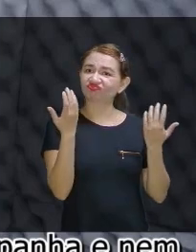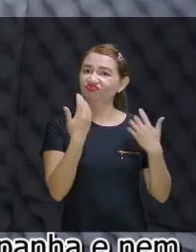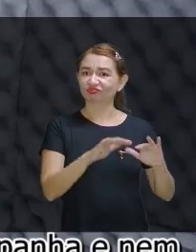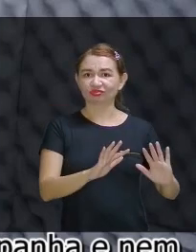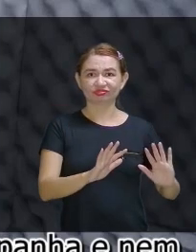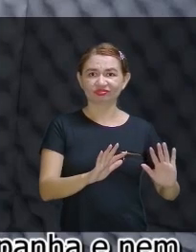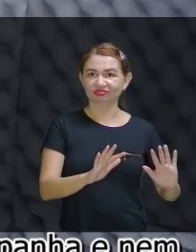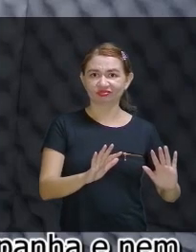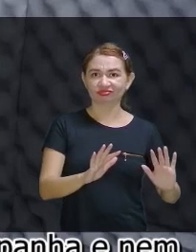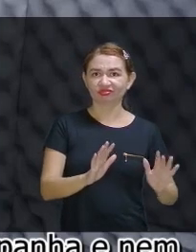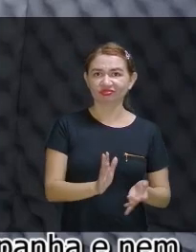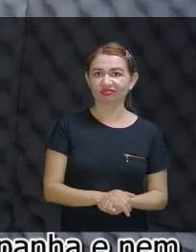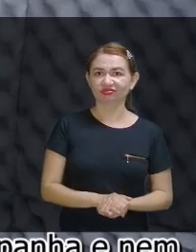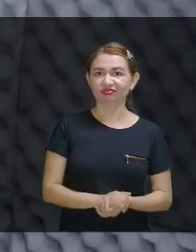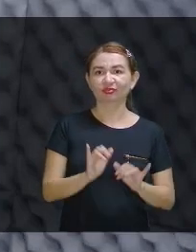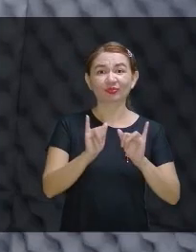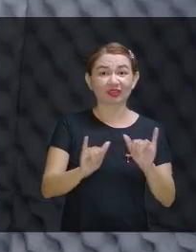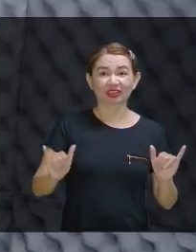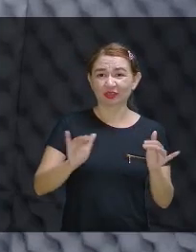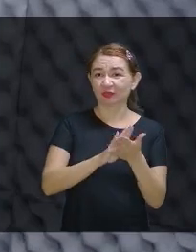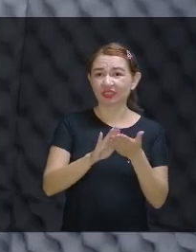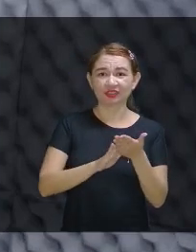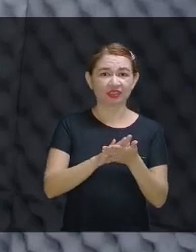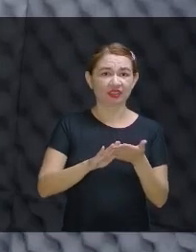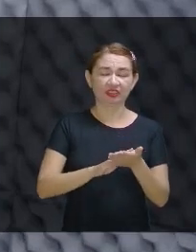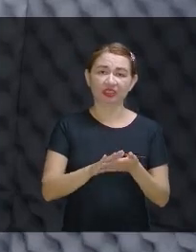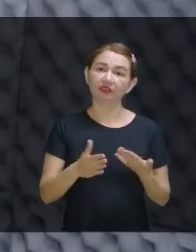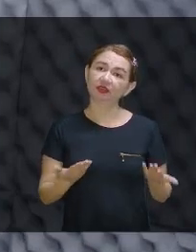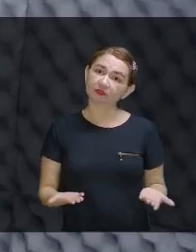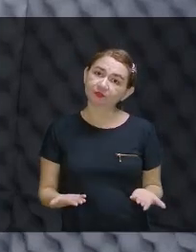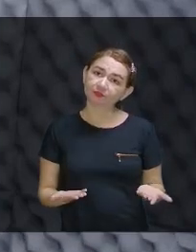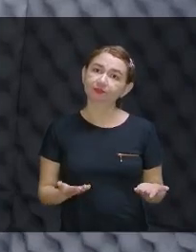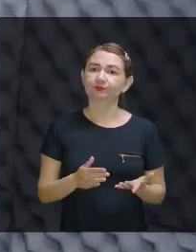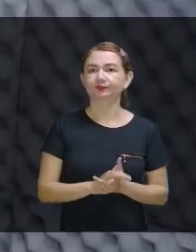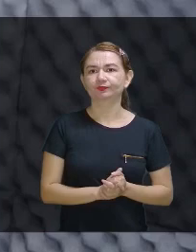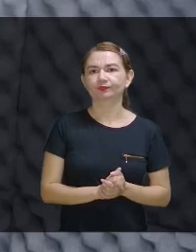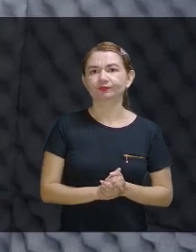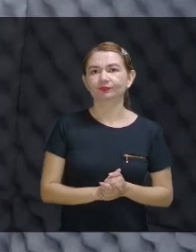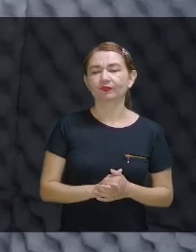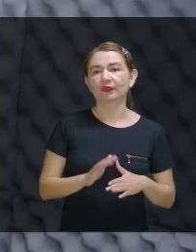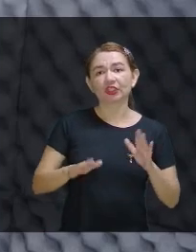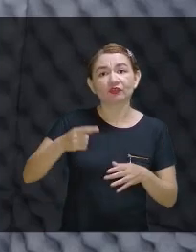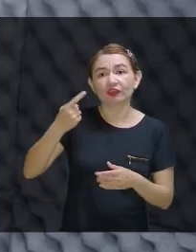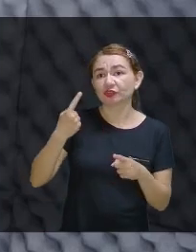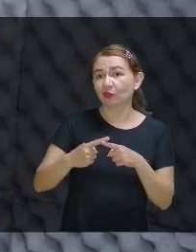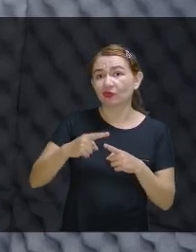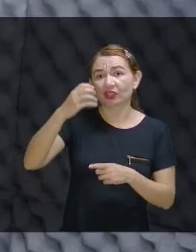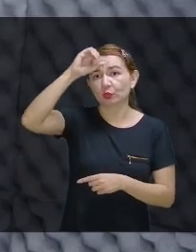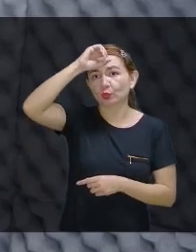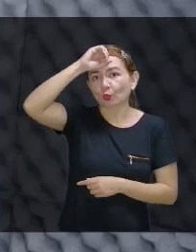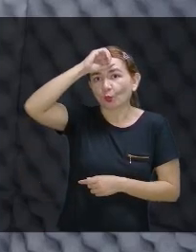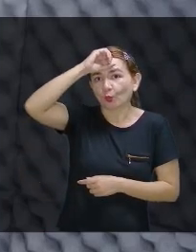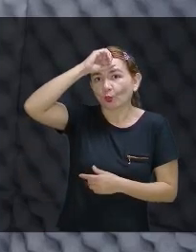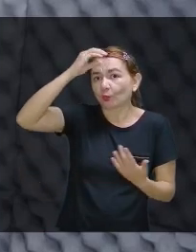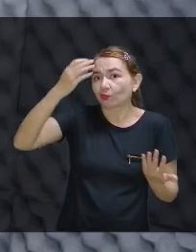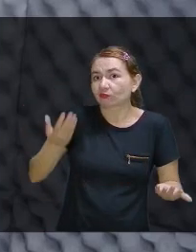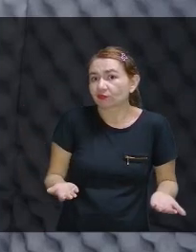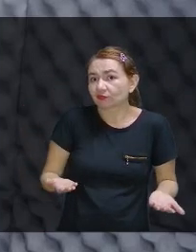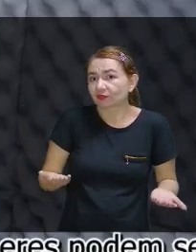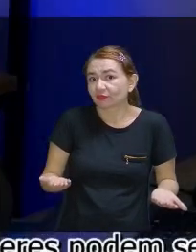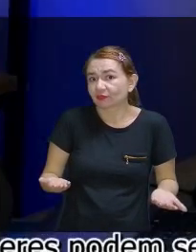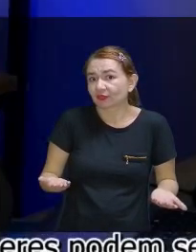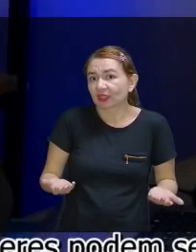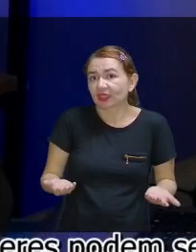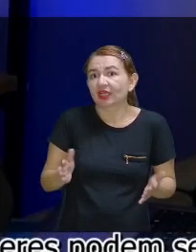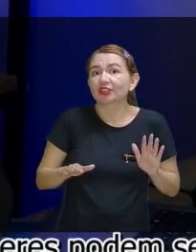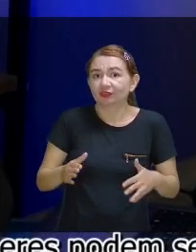sequer fazem campanha, e nem sempre elas estão de má fé. Na maioria das vezes, elas estão de boa